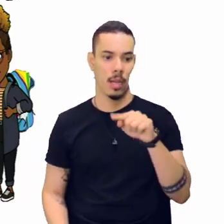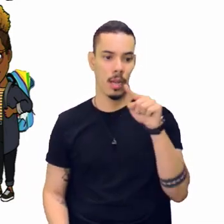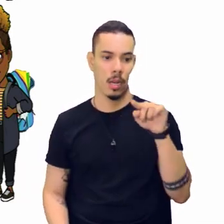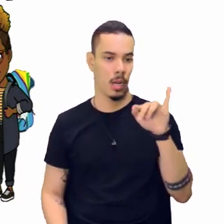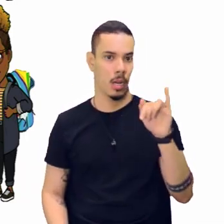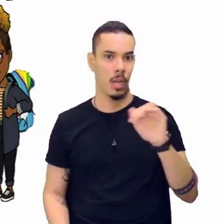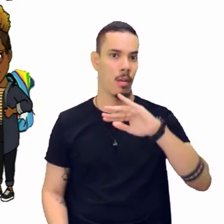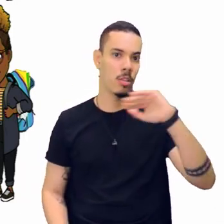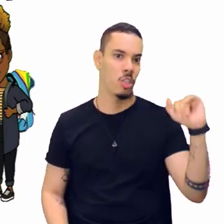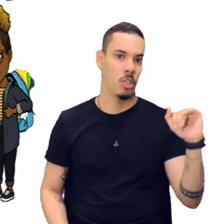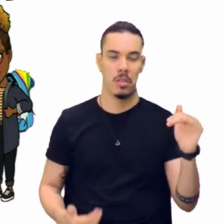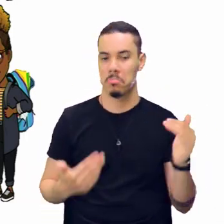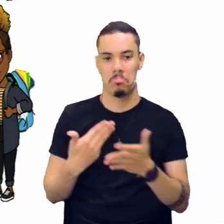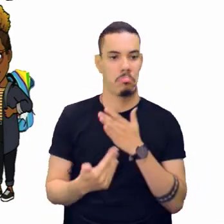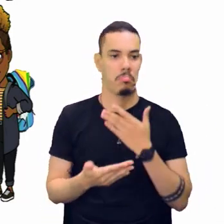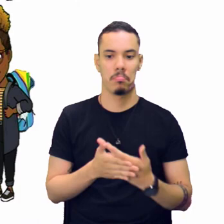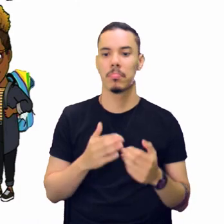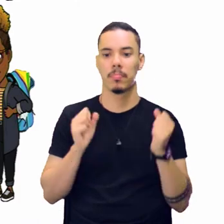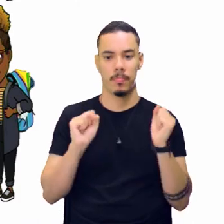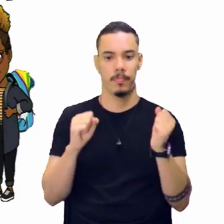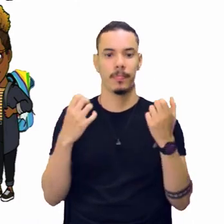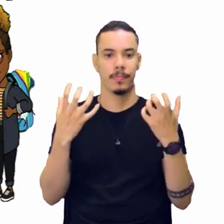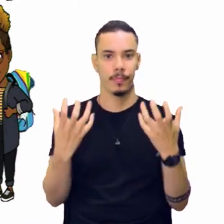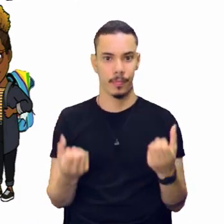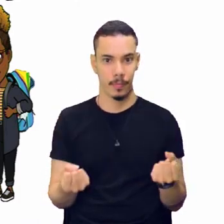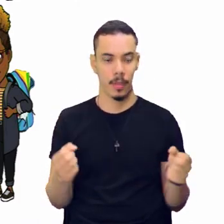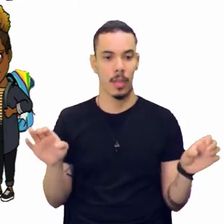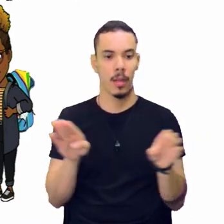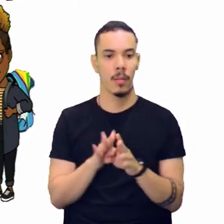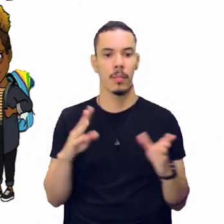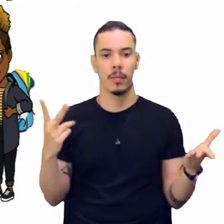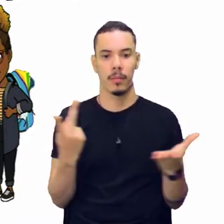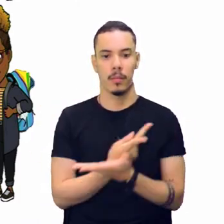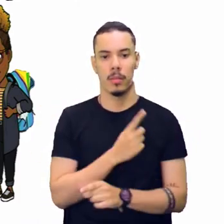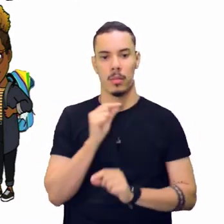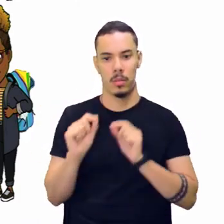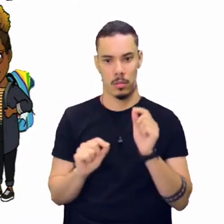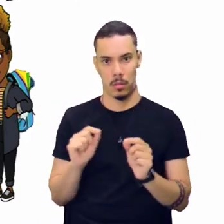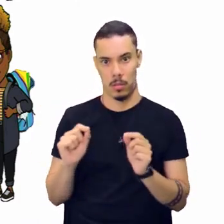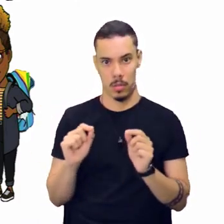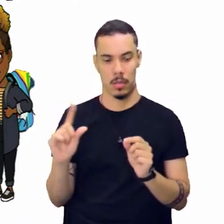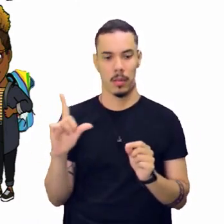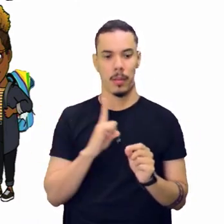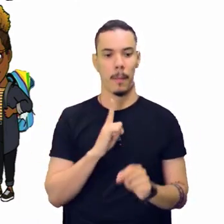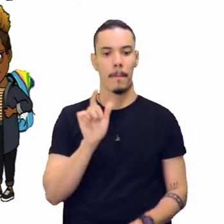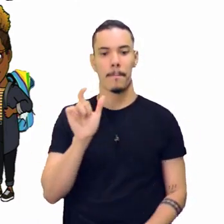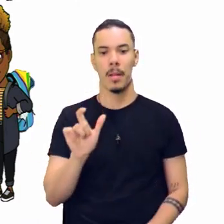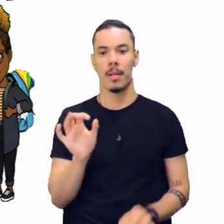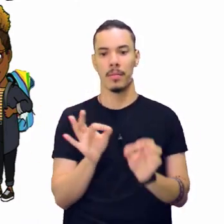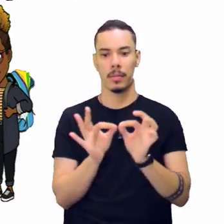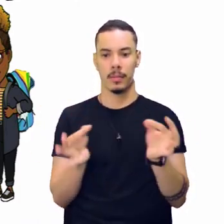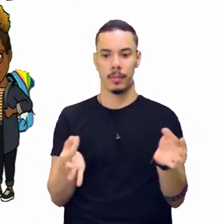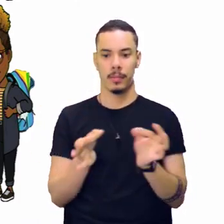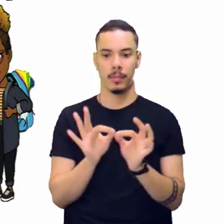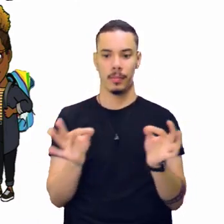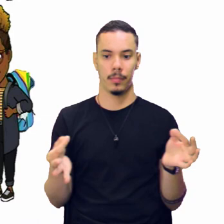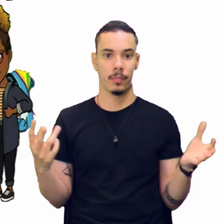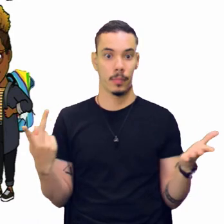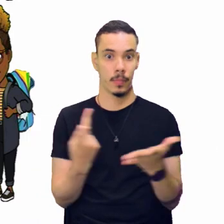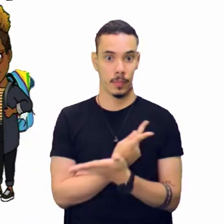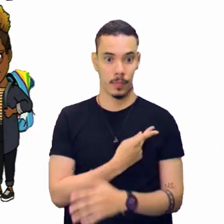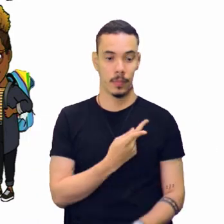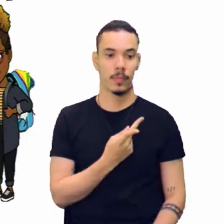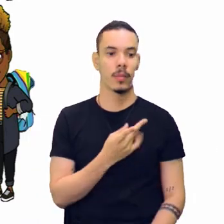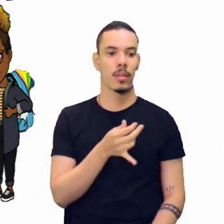tá certo? Então, dupla prosódia. O que acontece também? Tem uma palavra mais simples que acontece a questão da